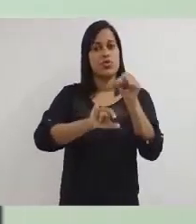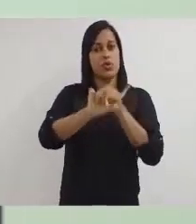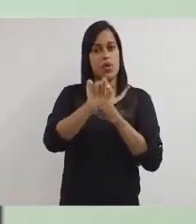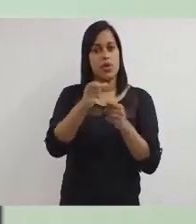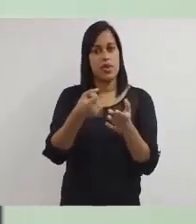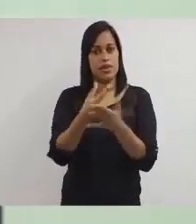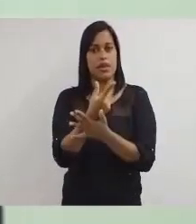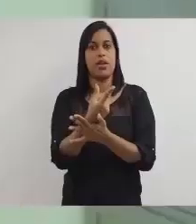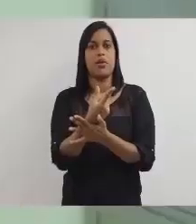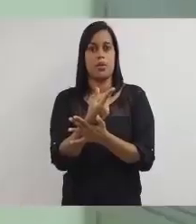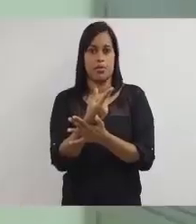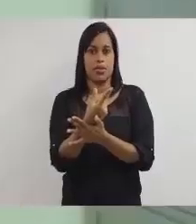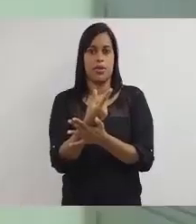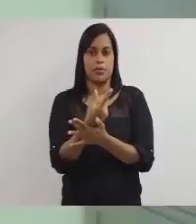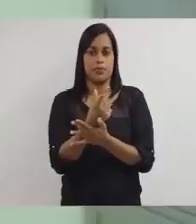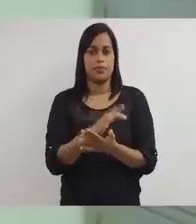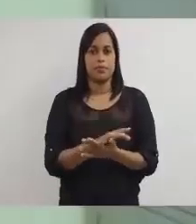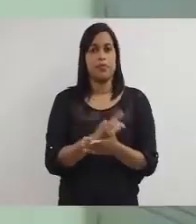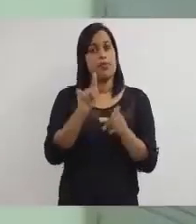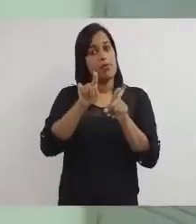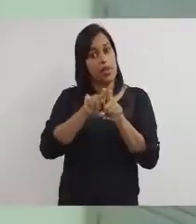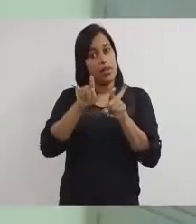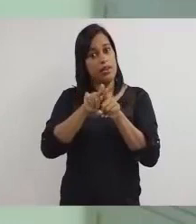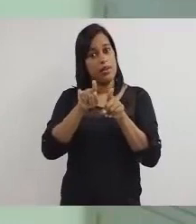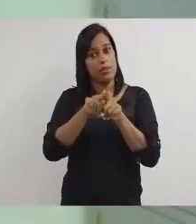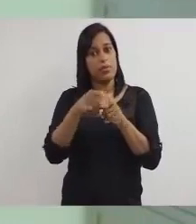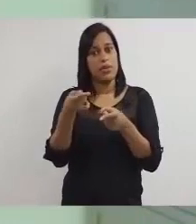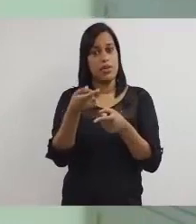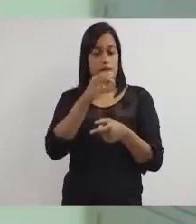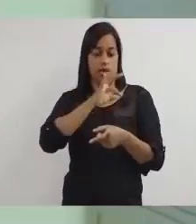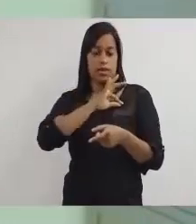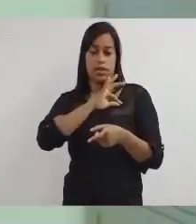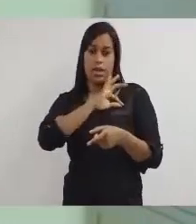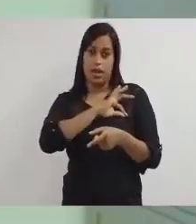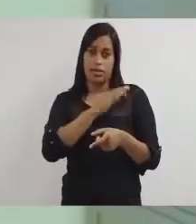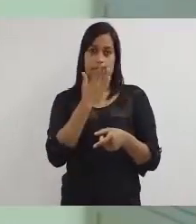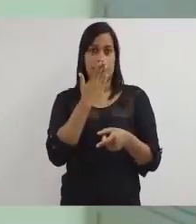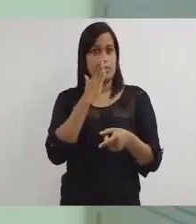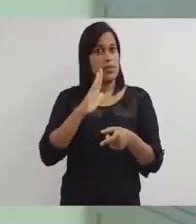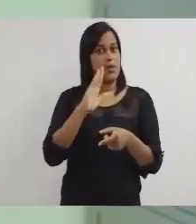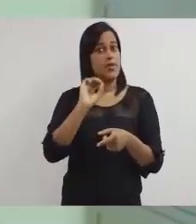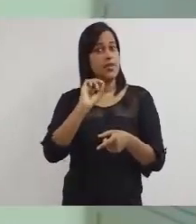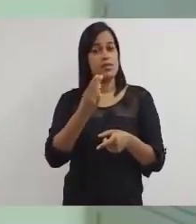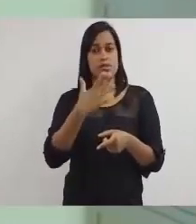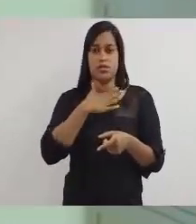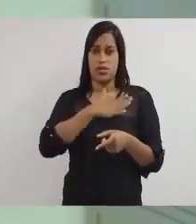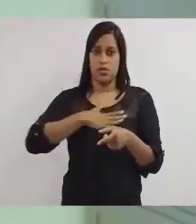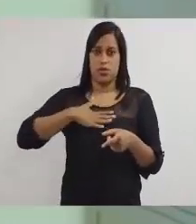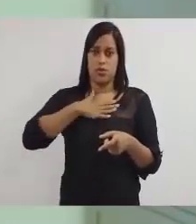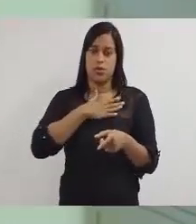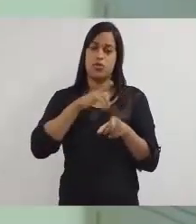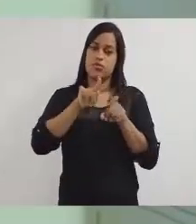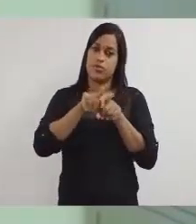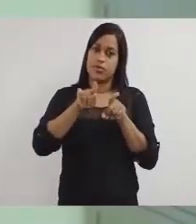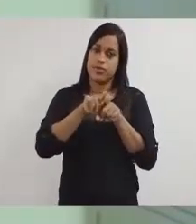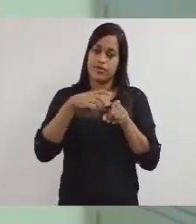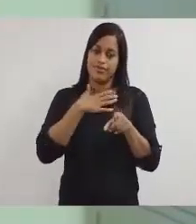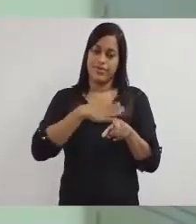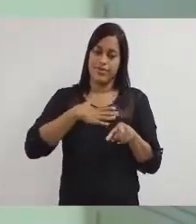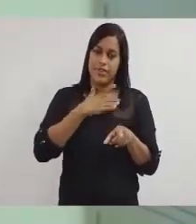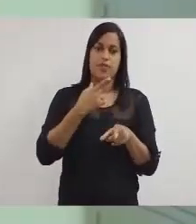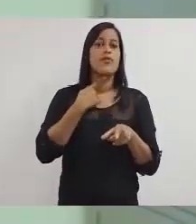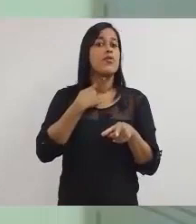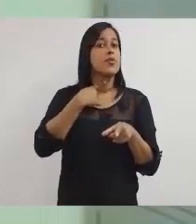consumo hoje. Além de renda, de preferências ou gostos, de expectativas,